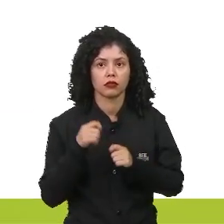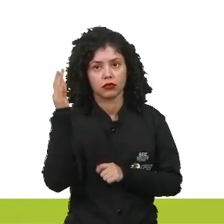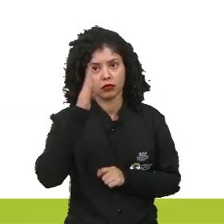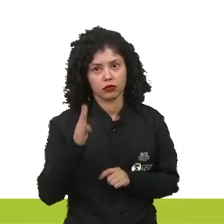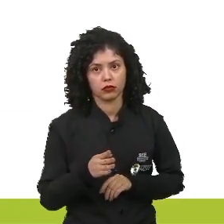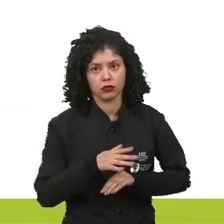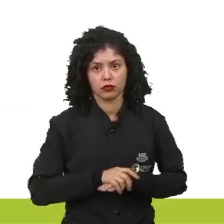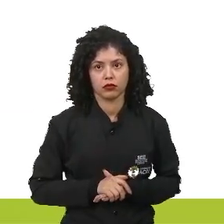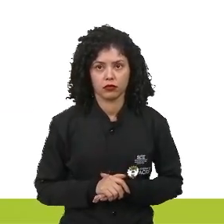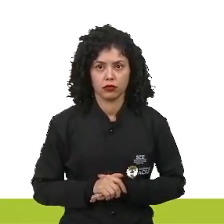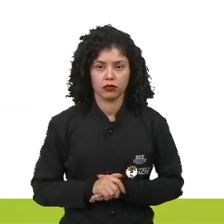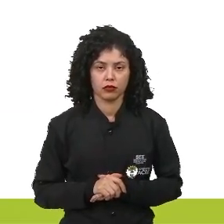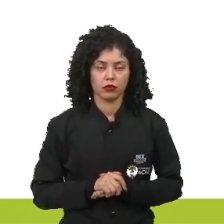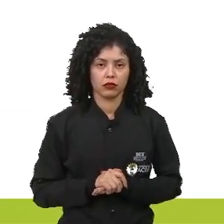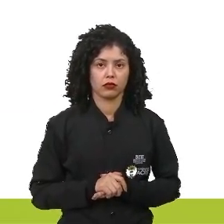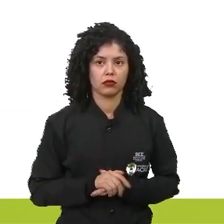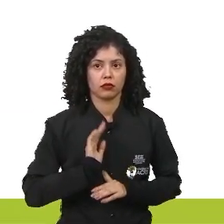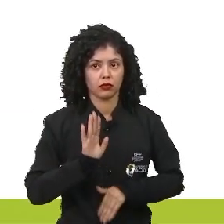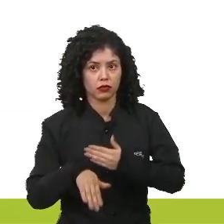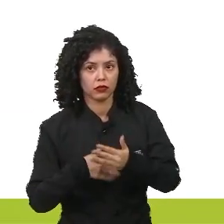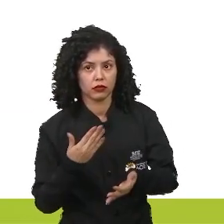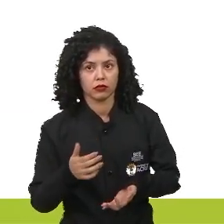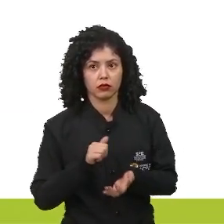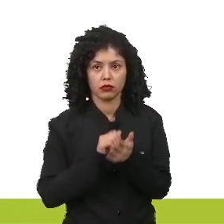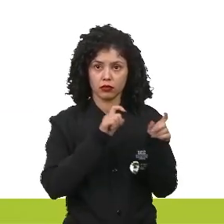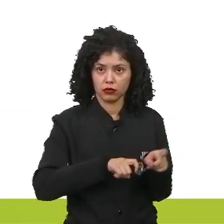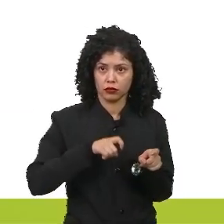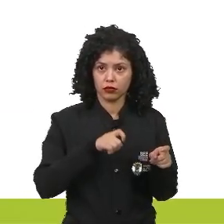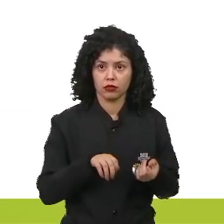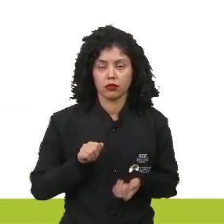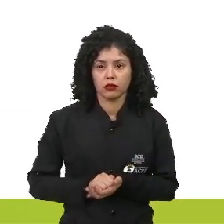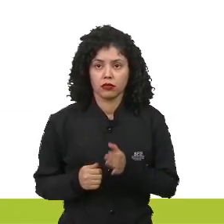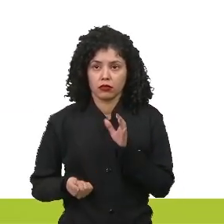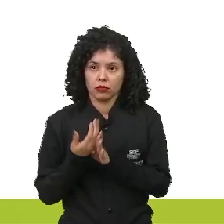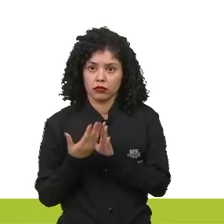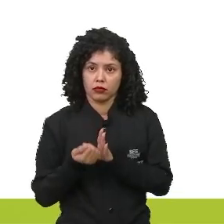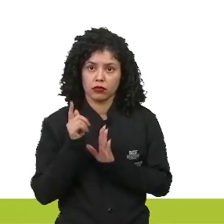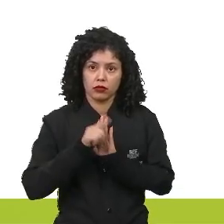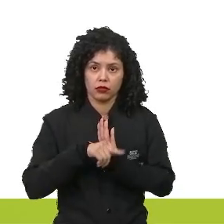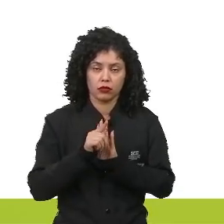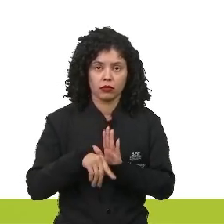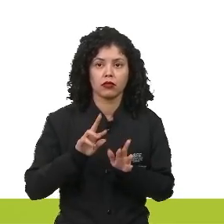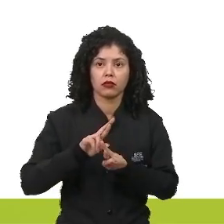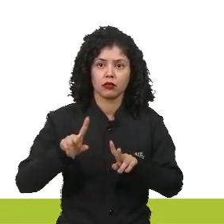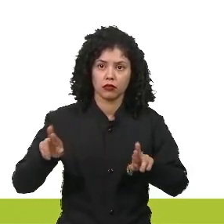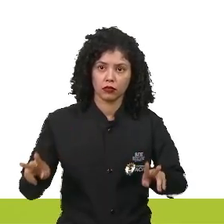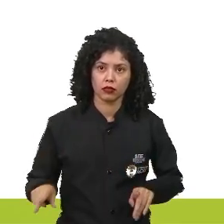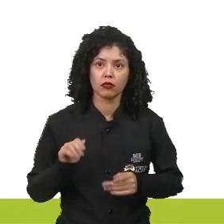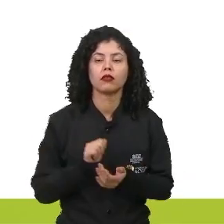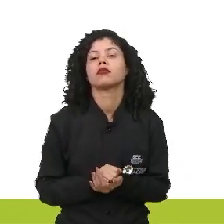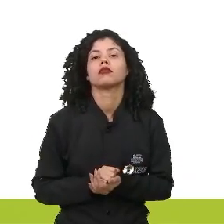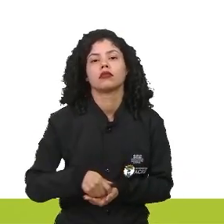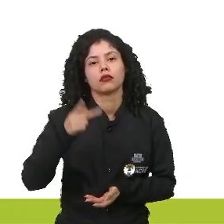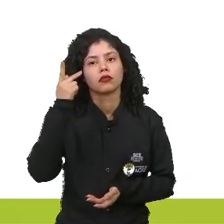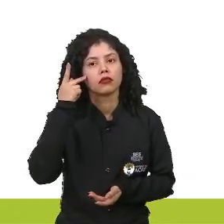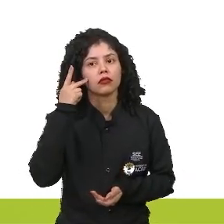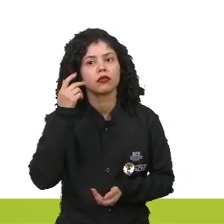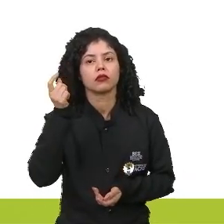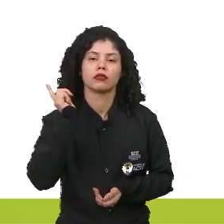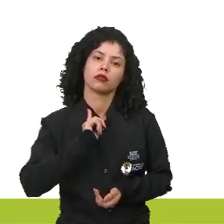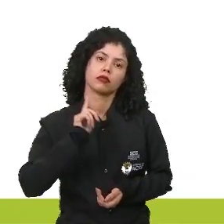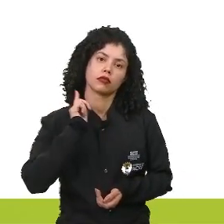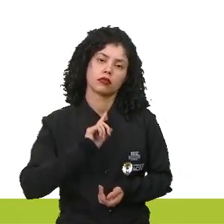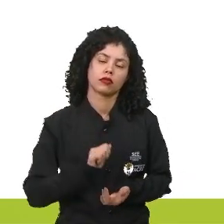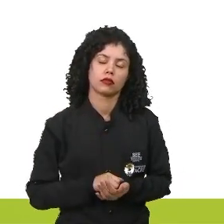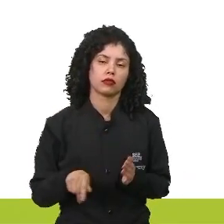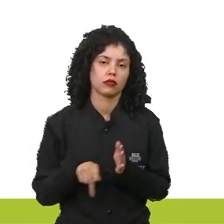Brasil. Teve também o desenvolvimento de fazendas mistas que produziam gêneros agrícolas diversos em São Paulo e Minas Gerais, para abastecer